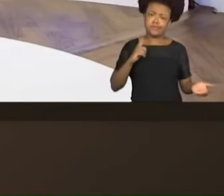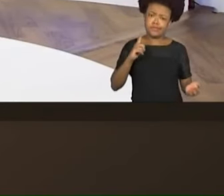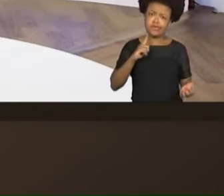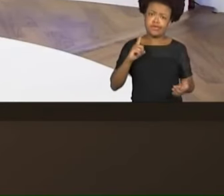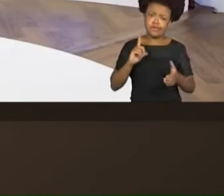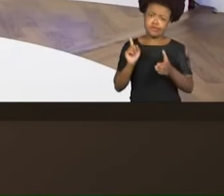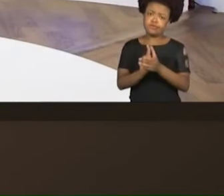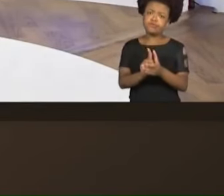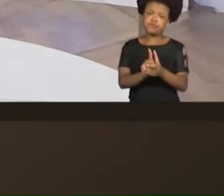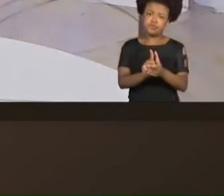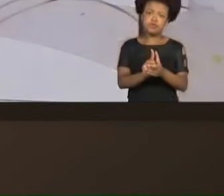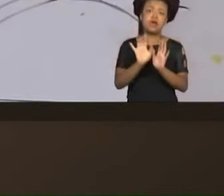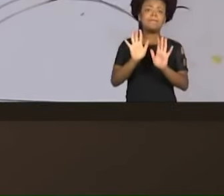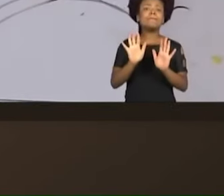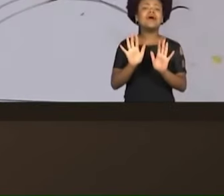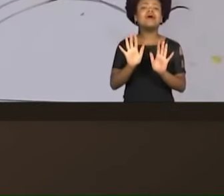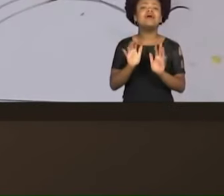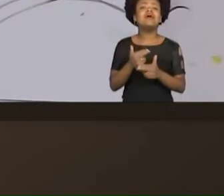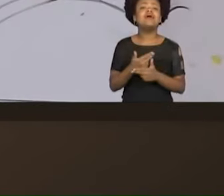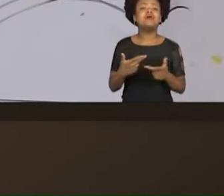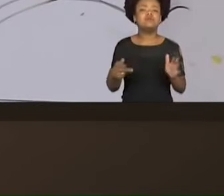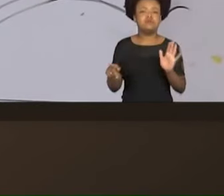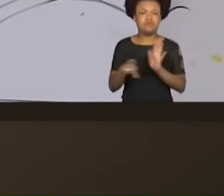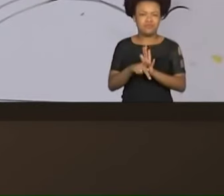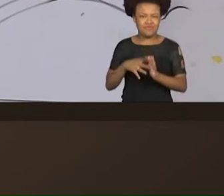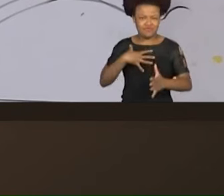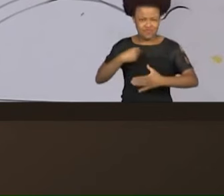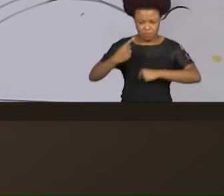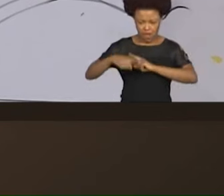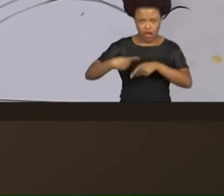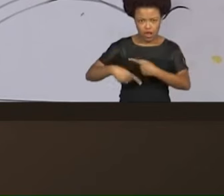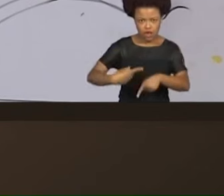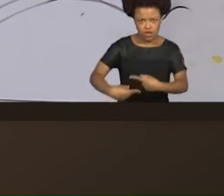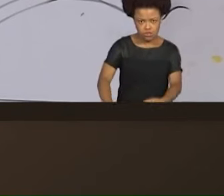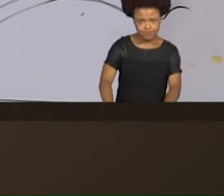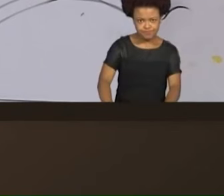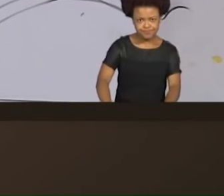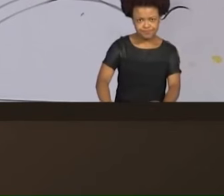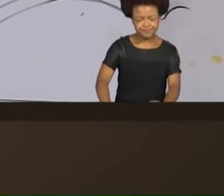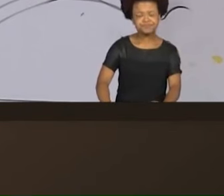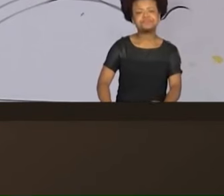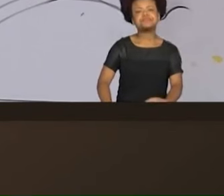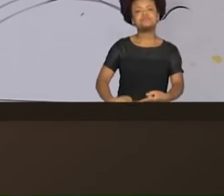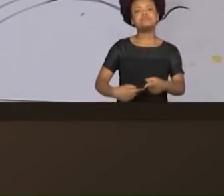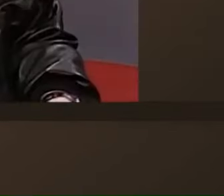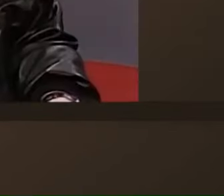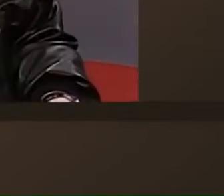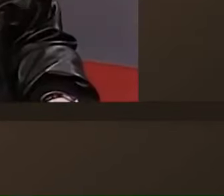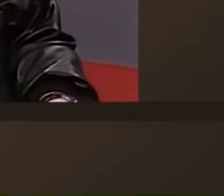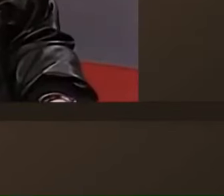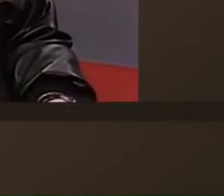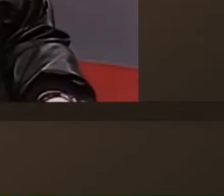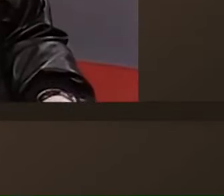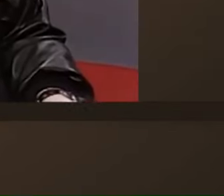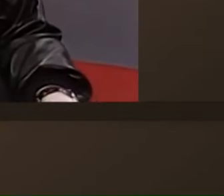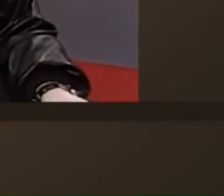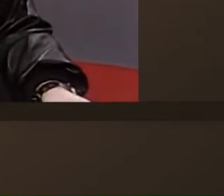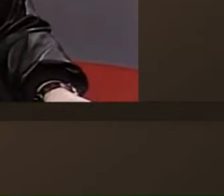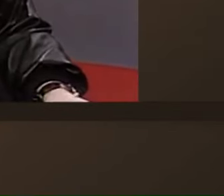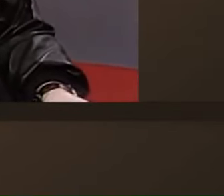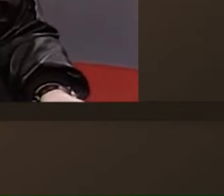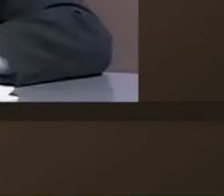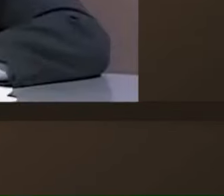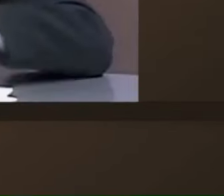coisa geracional, sacou? Porque o ativismo continua serião, trabalhando e correndo. O humor é